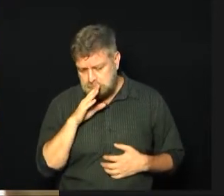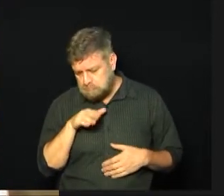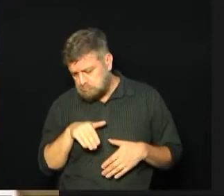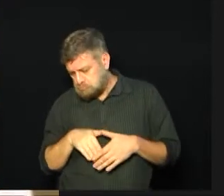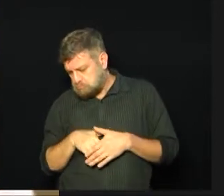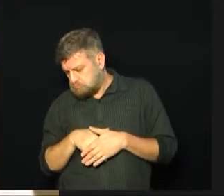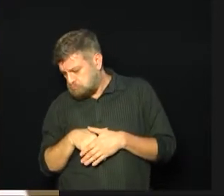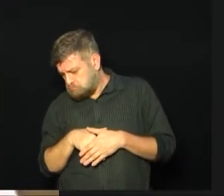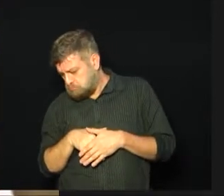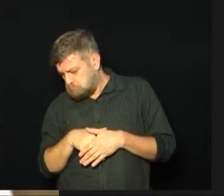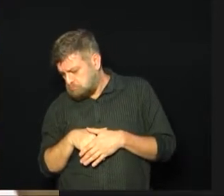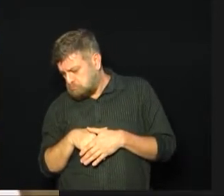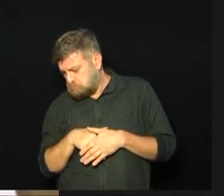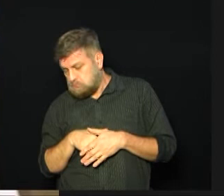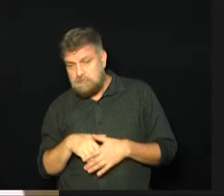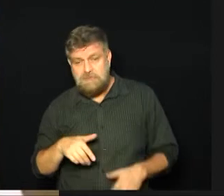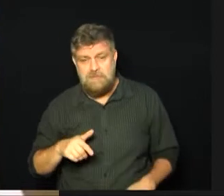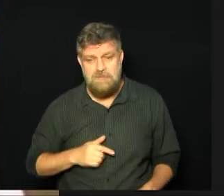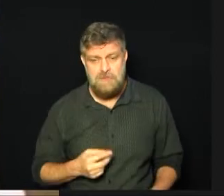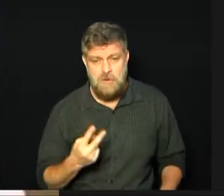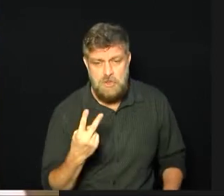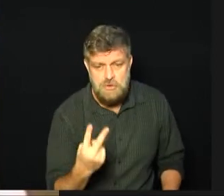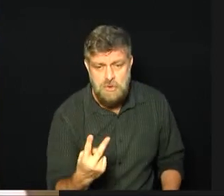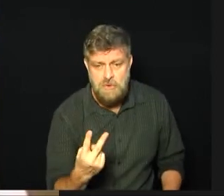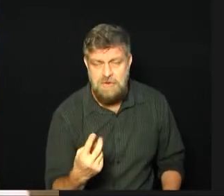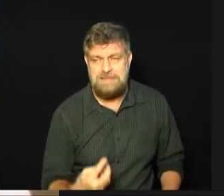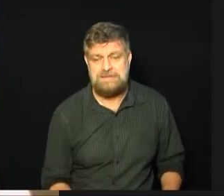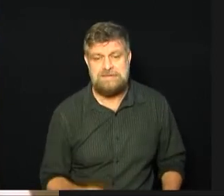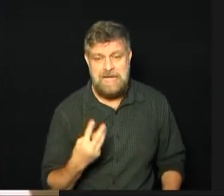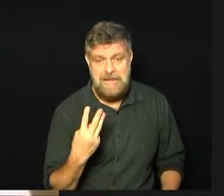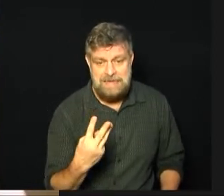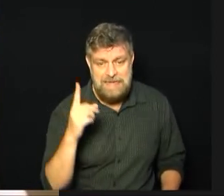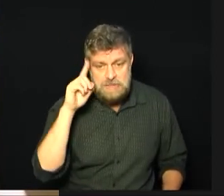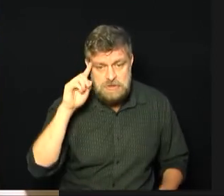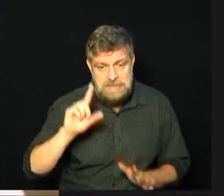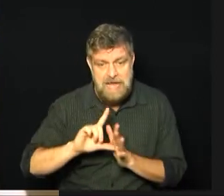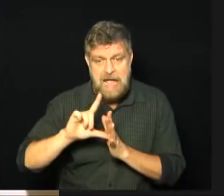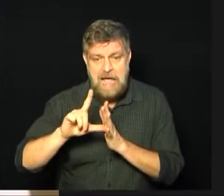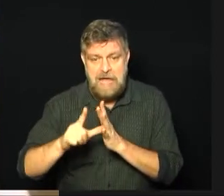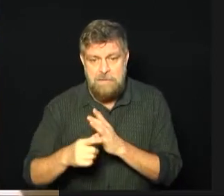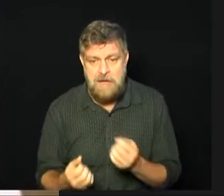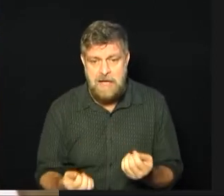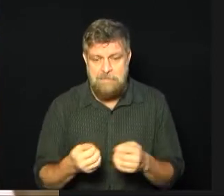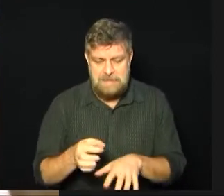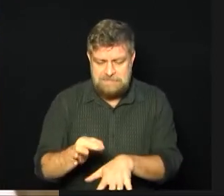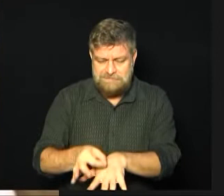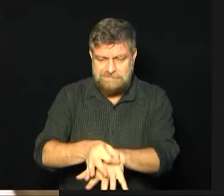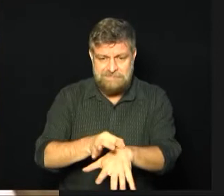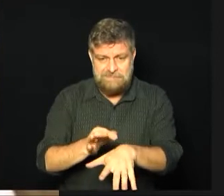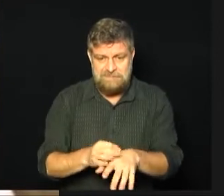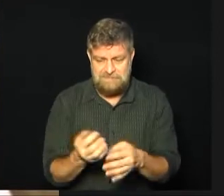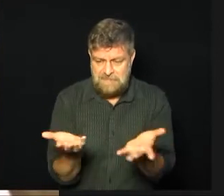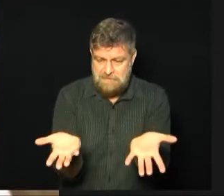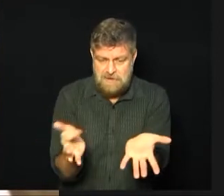amoadinha, né? E cerca de 2, 3 dias depois podem aparecer lesões na pele, né, na palma